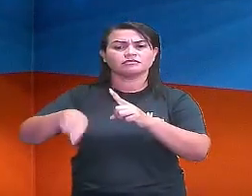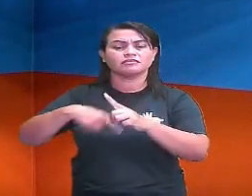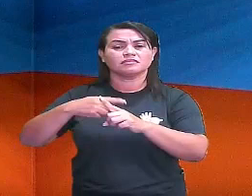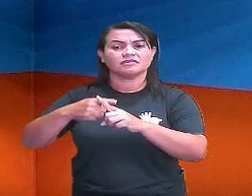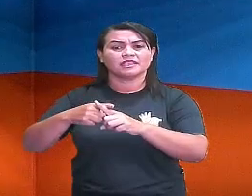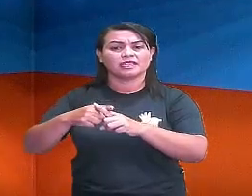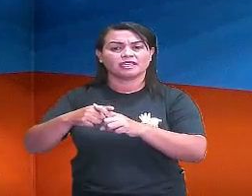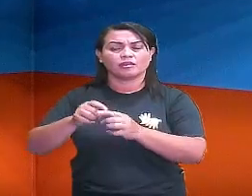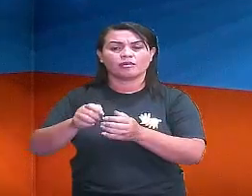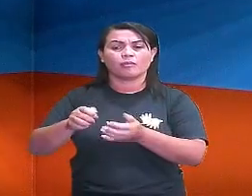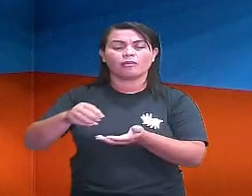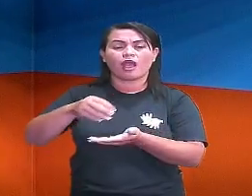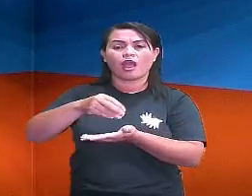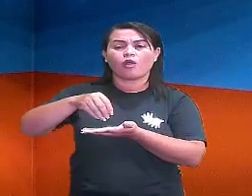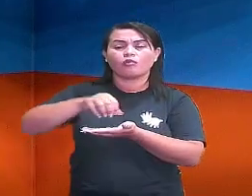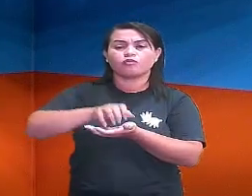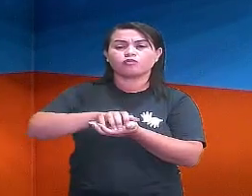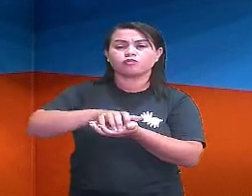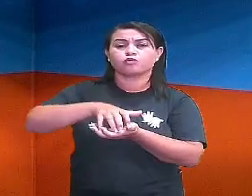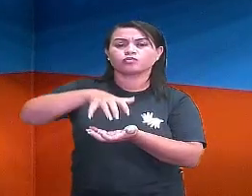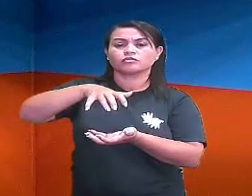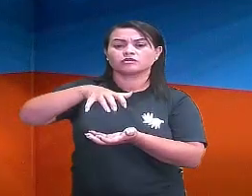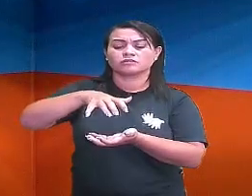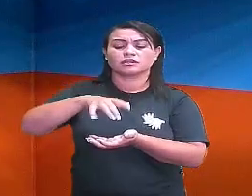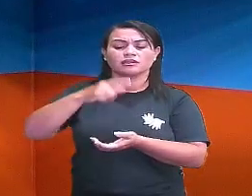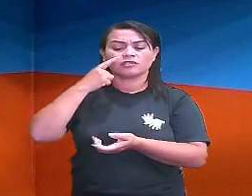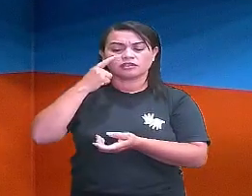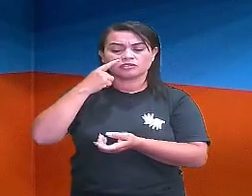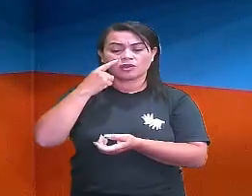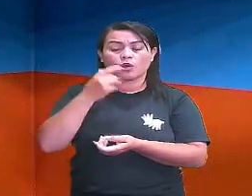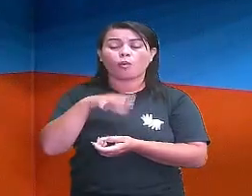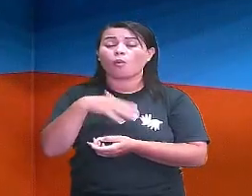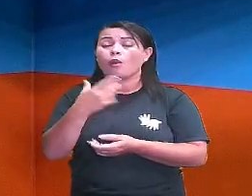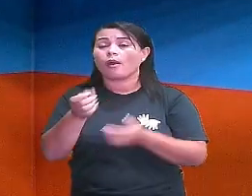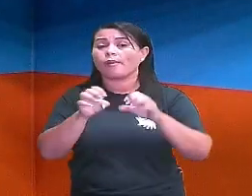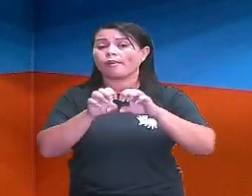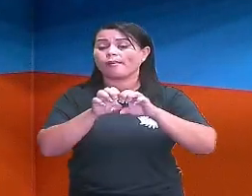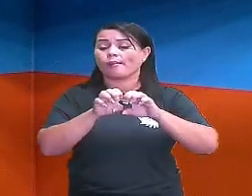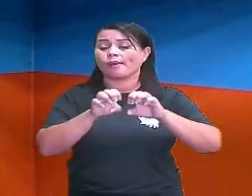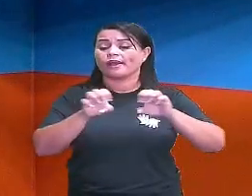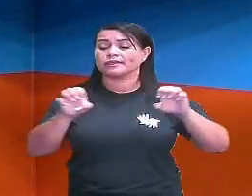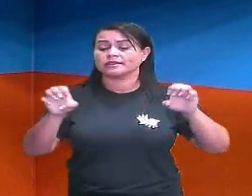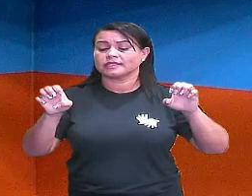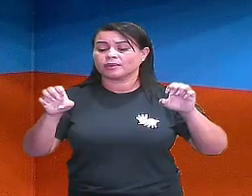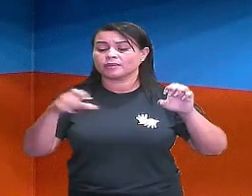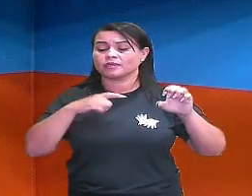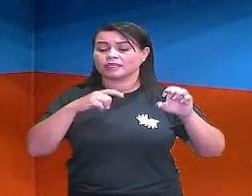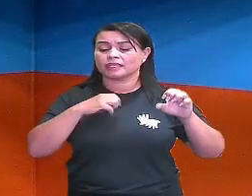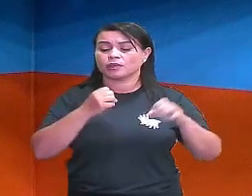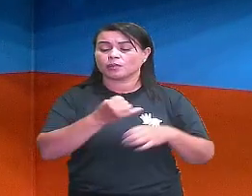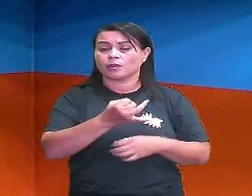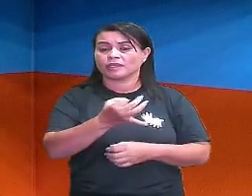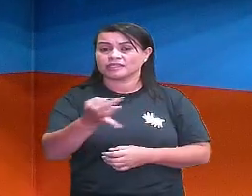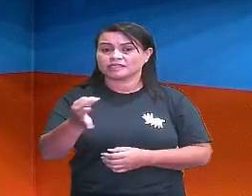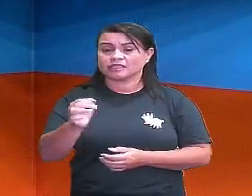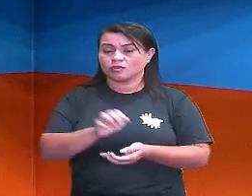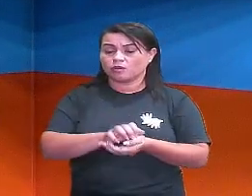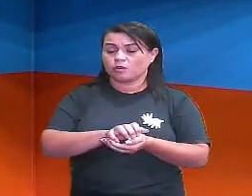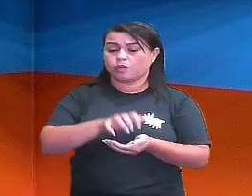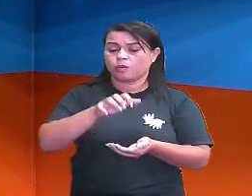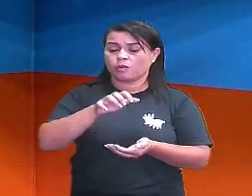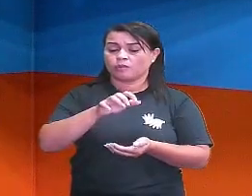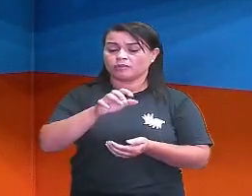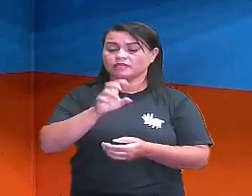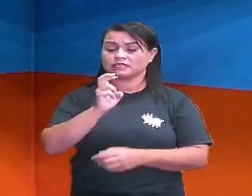de fermento. Então, vejam só. Que equação eu vou ter? Quantidade de fermento é igual a